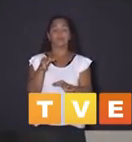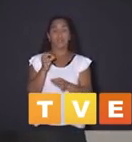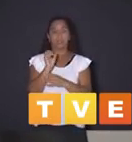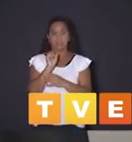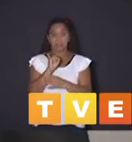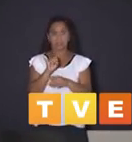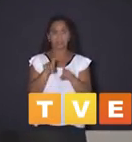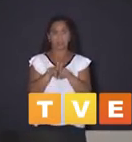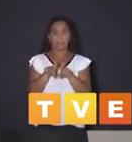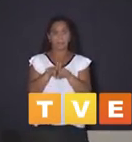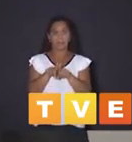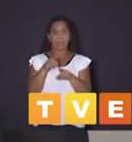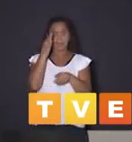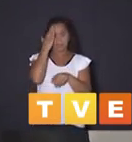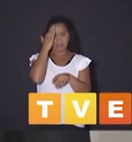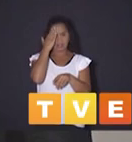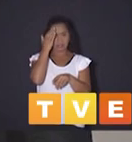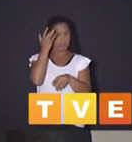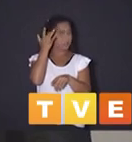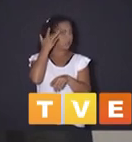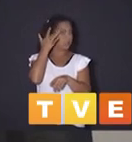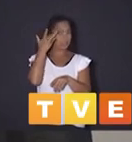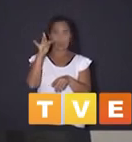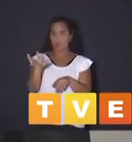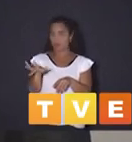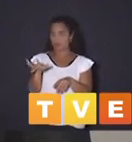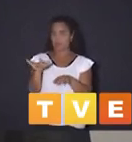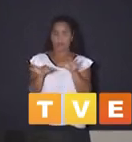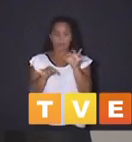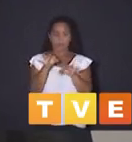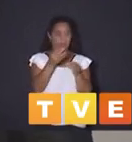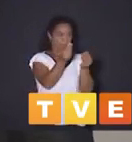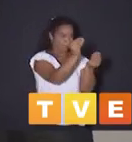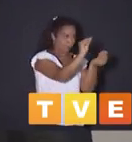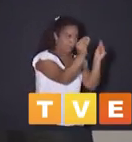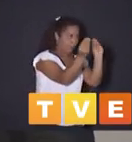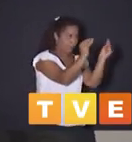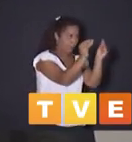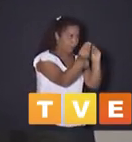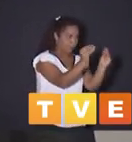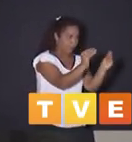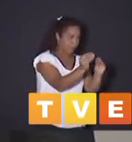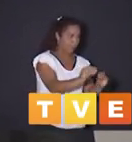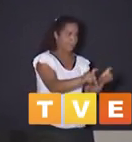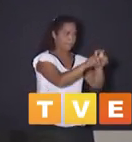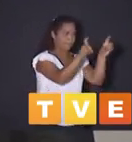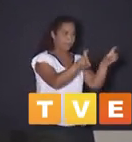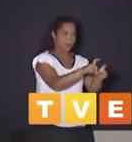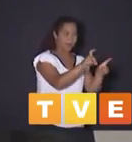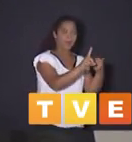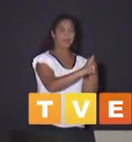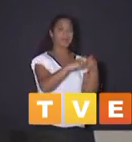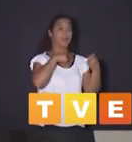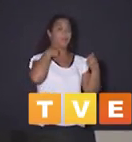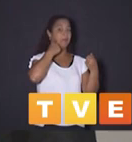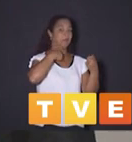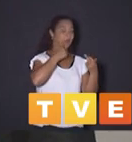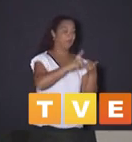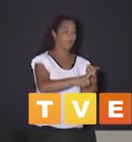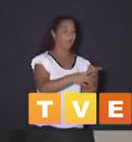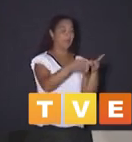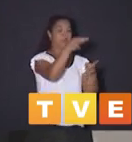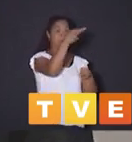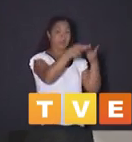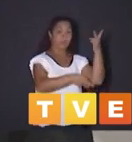não souber programar os nossos juízes os nossos advogados os nossos médicos entendeu então nós vamos